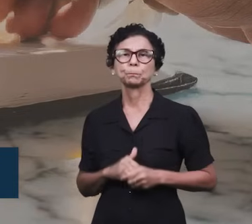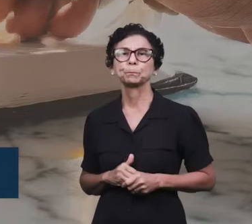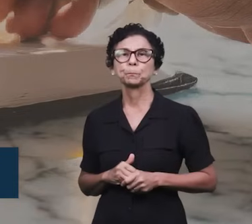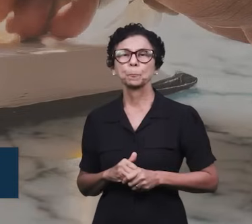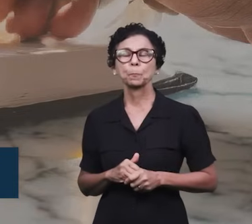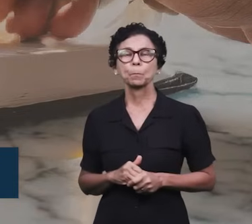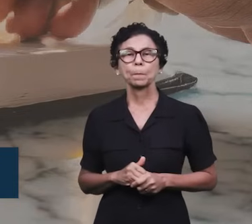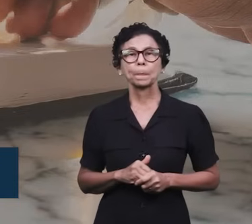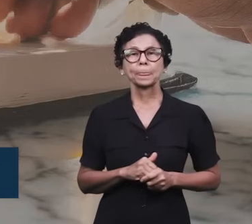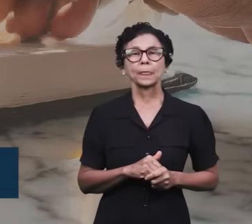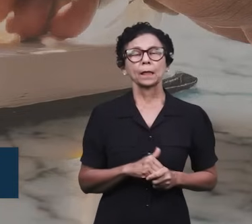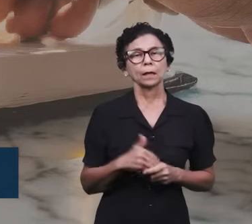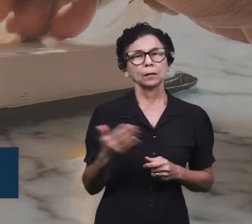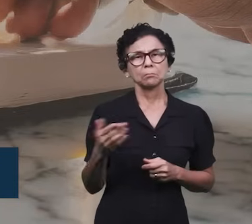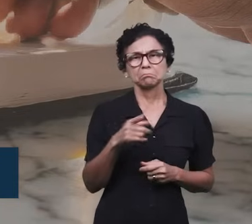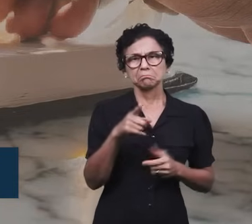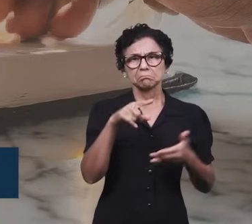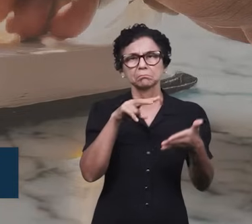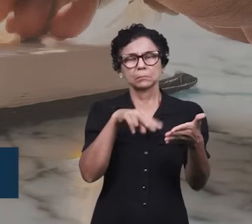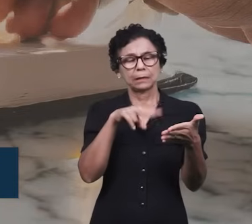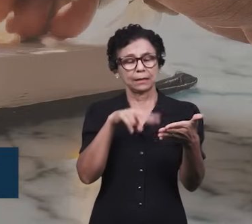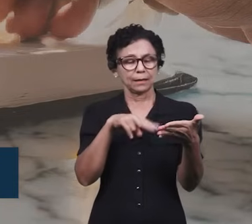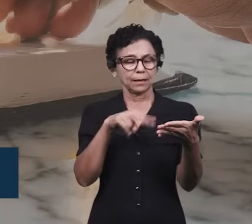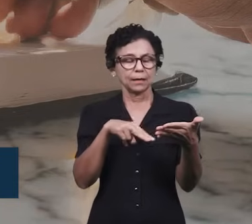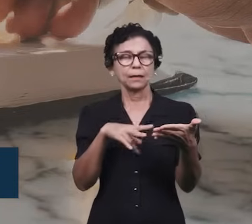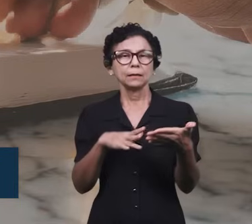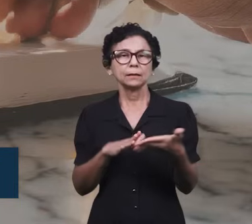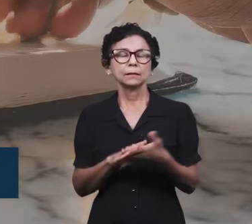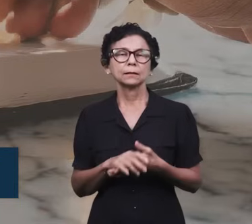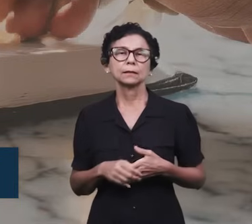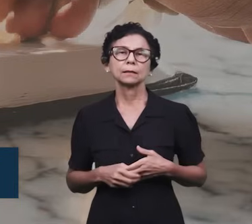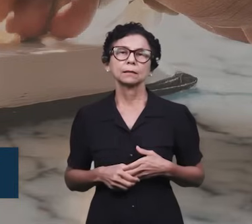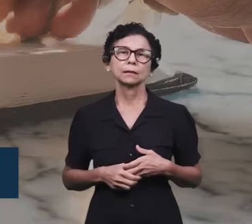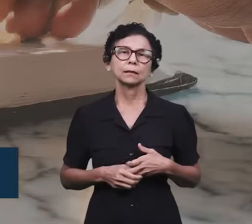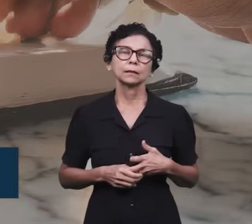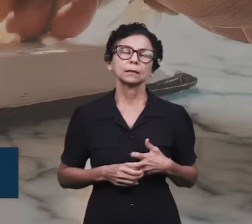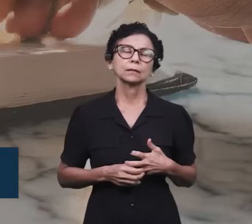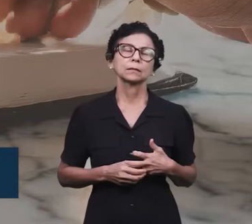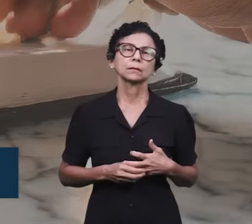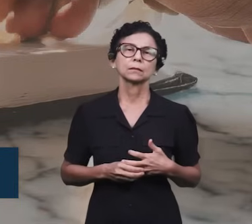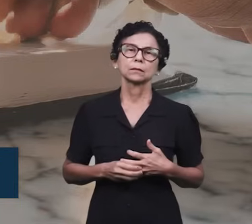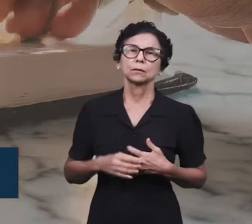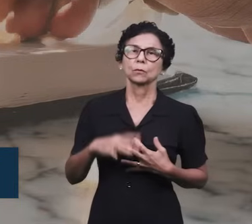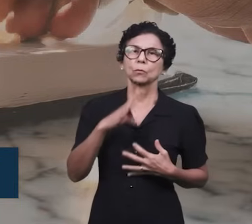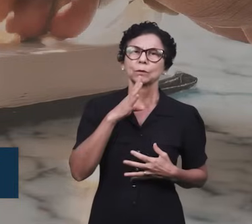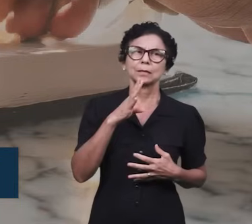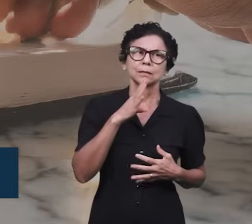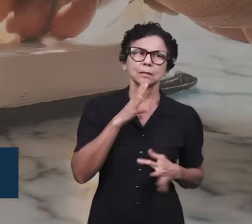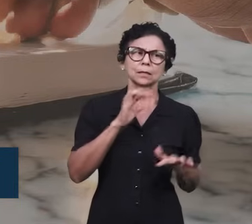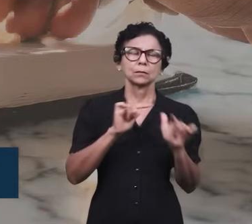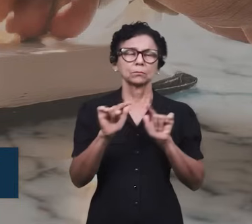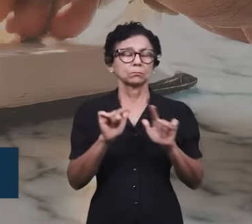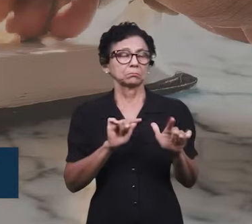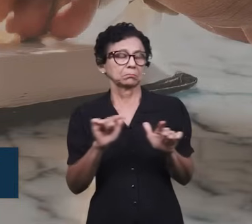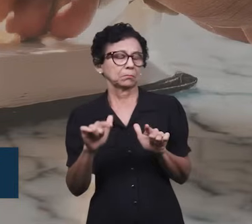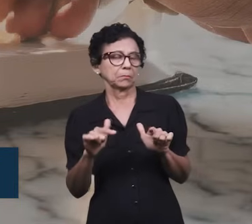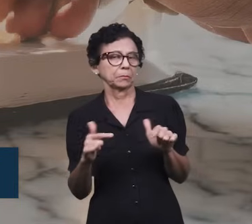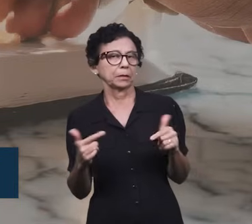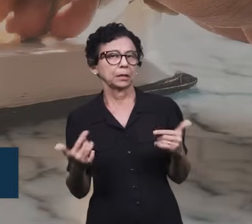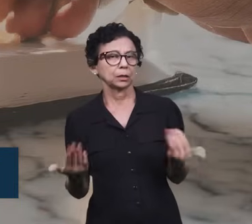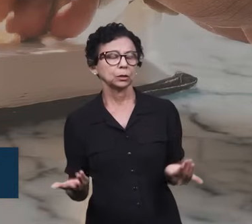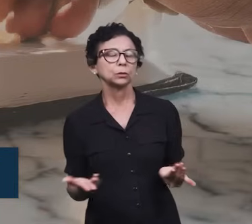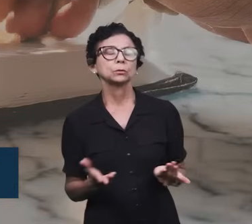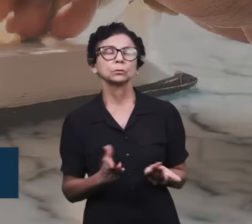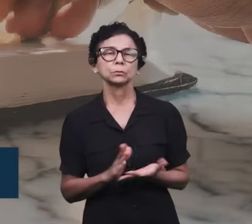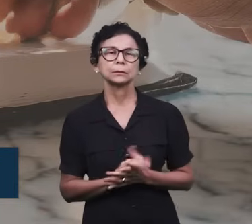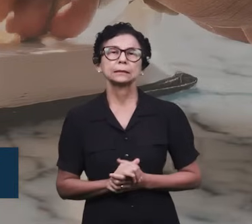se tomem conhecimento do trabalho e possam então fazer ali o envio da sua inscrição.